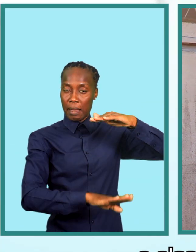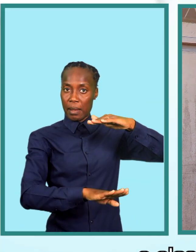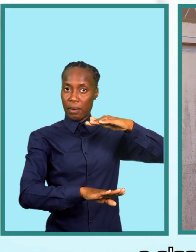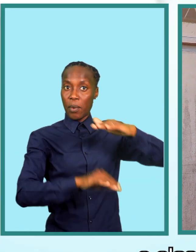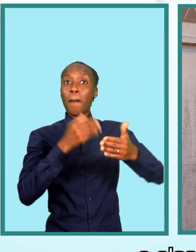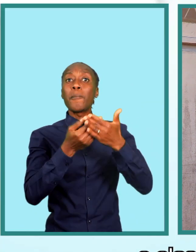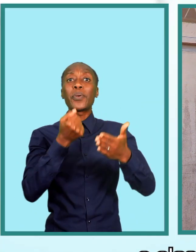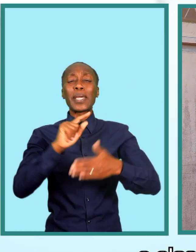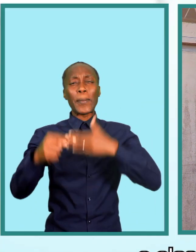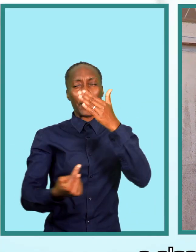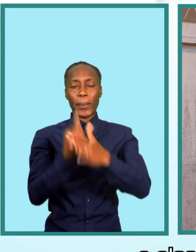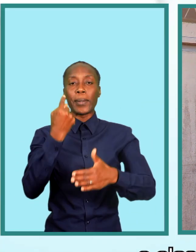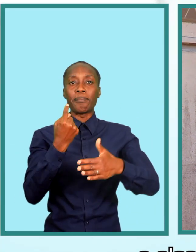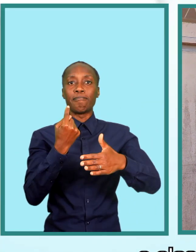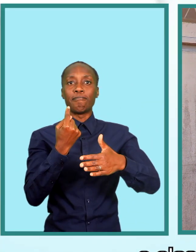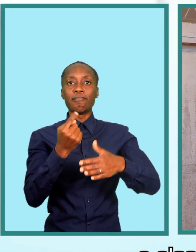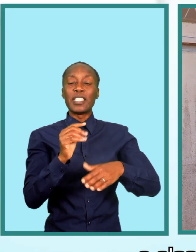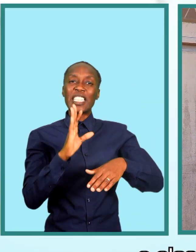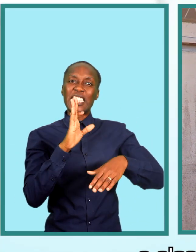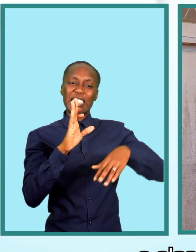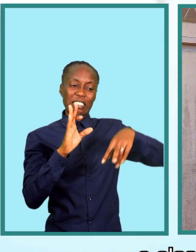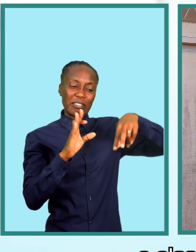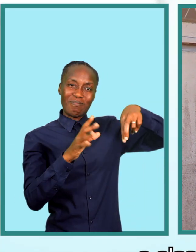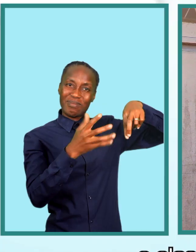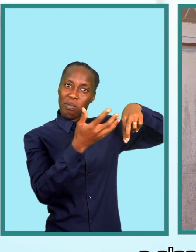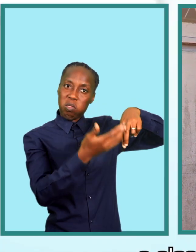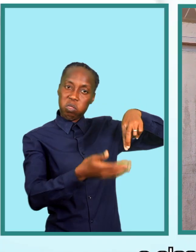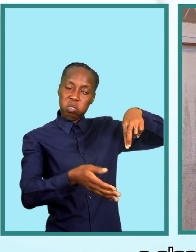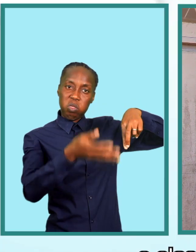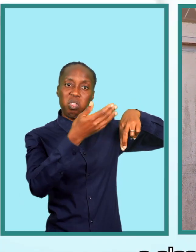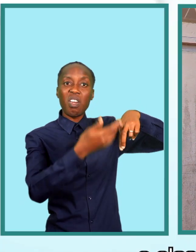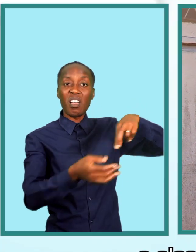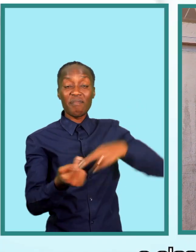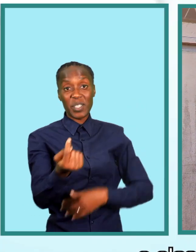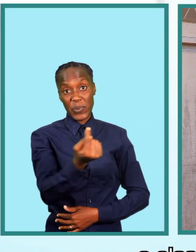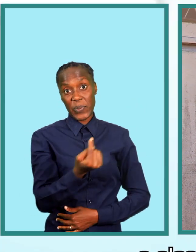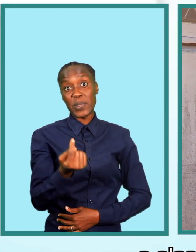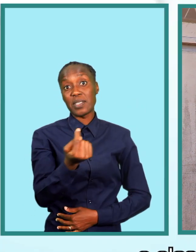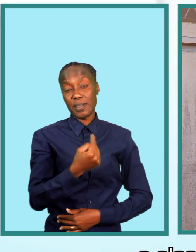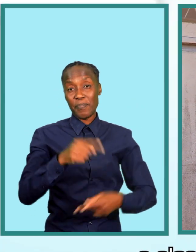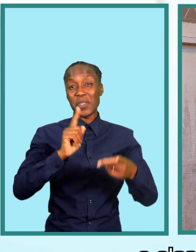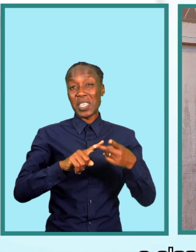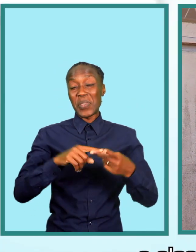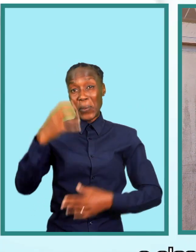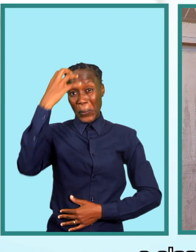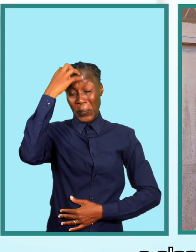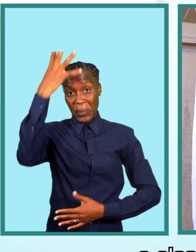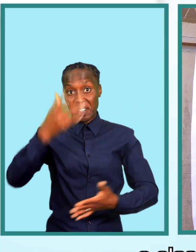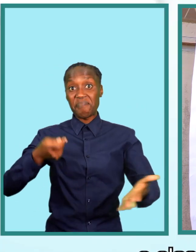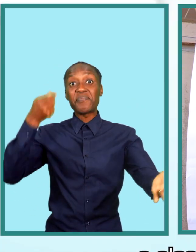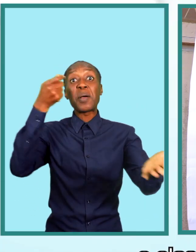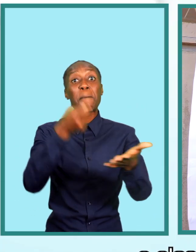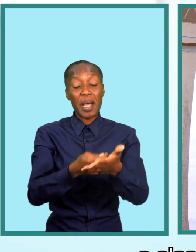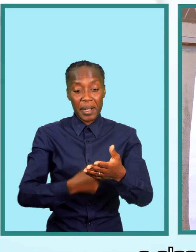ou o contrário são as fístulas obstétricas. As fístulas obstétricas são um custo para a saúde, são um custo